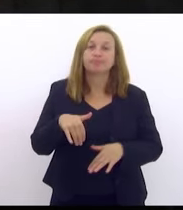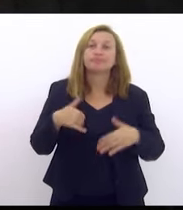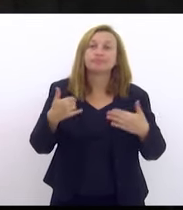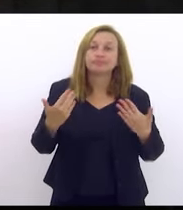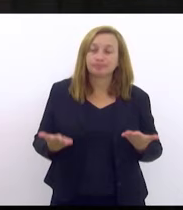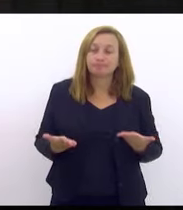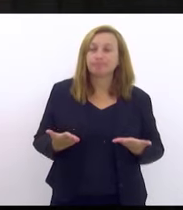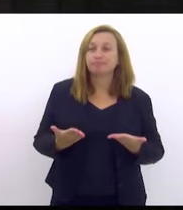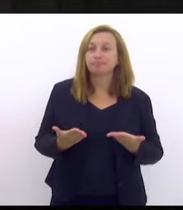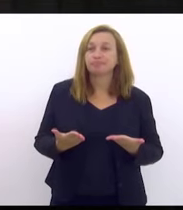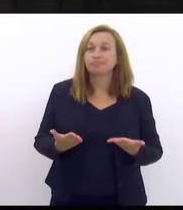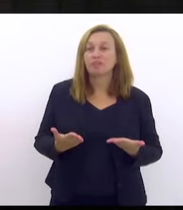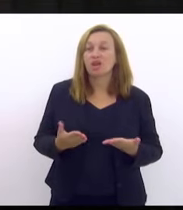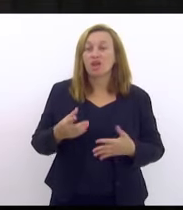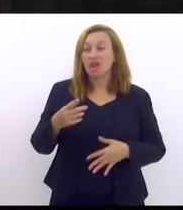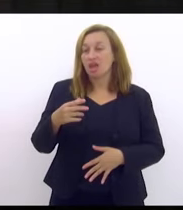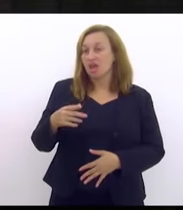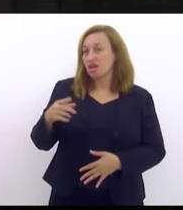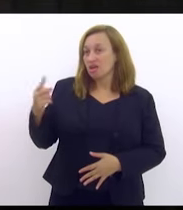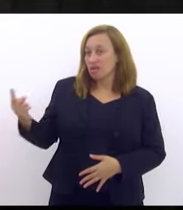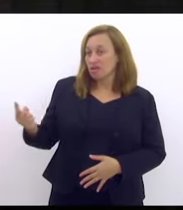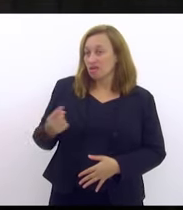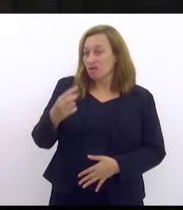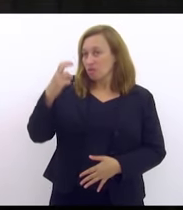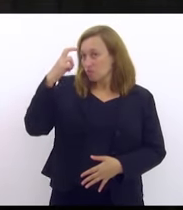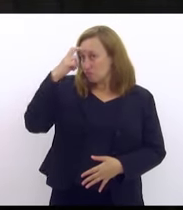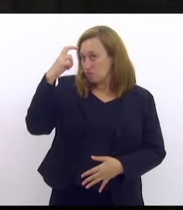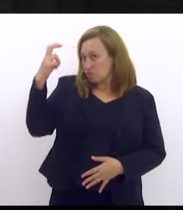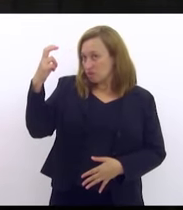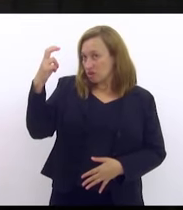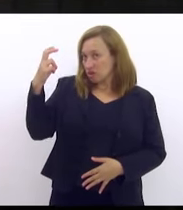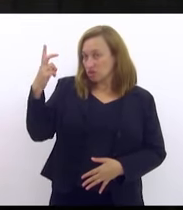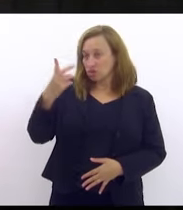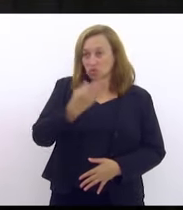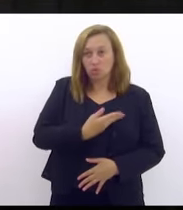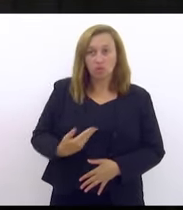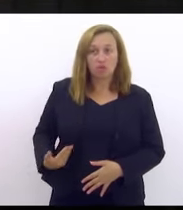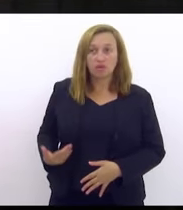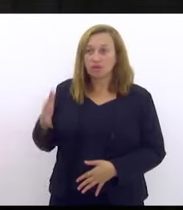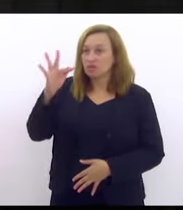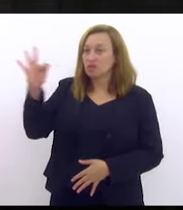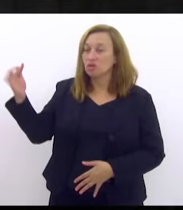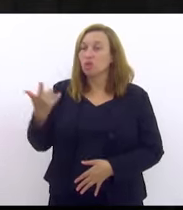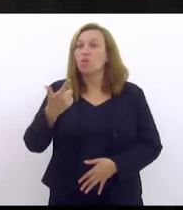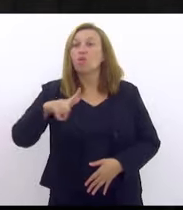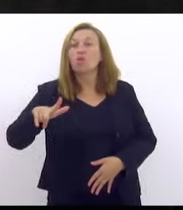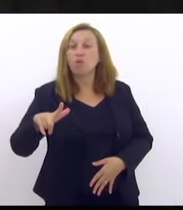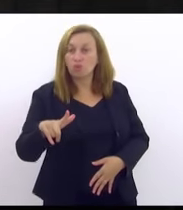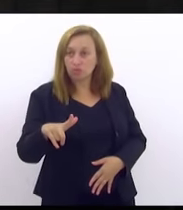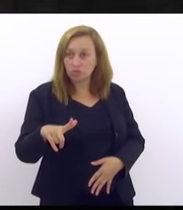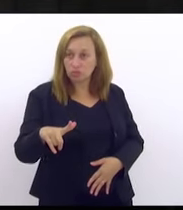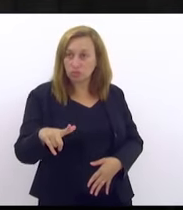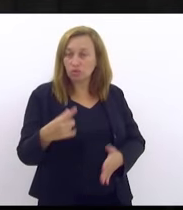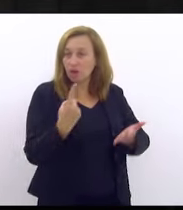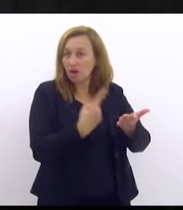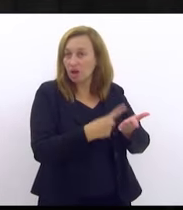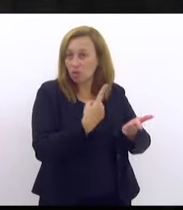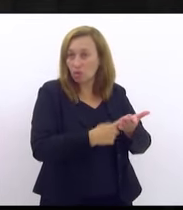vem um gênio qualquer do governo federal, falando, vamos fazer outro regime de recuperação